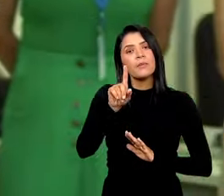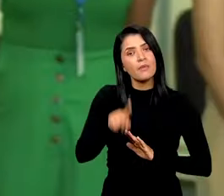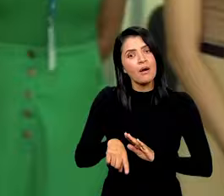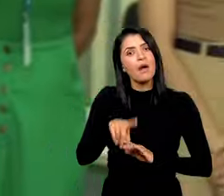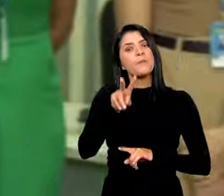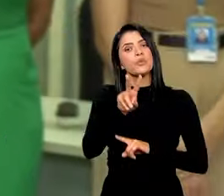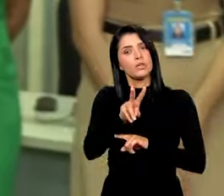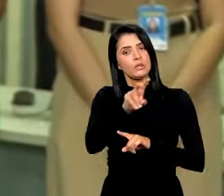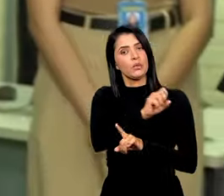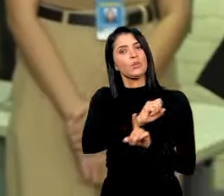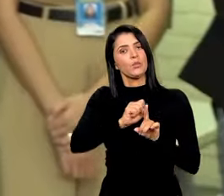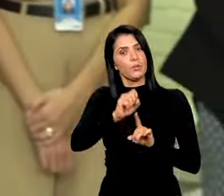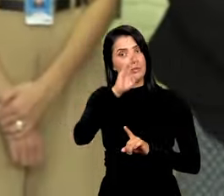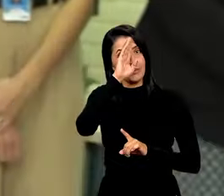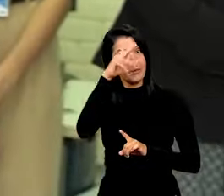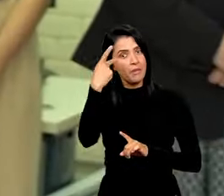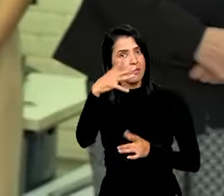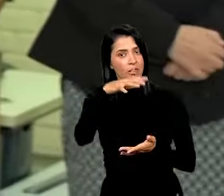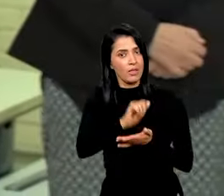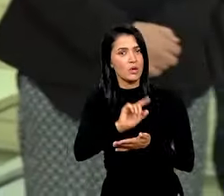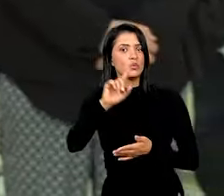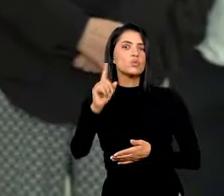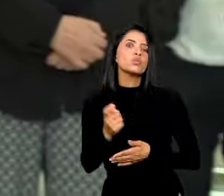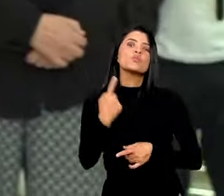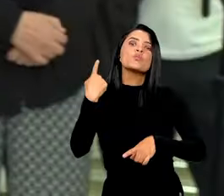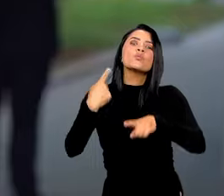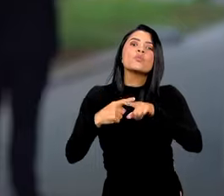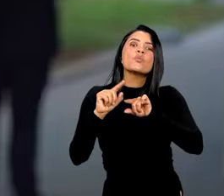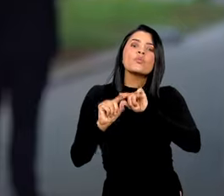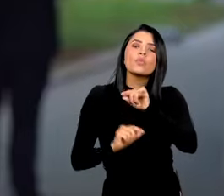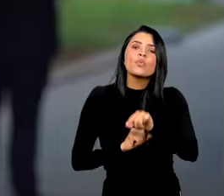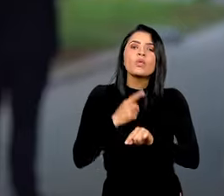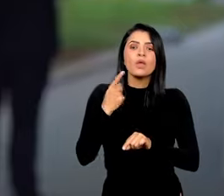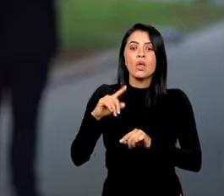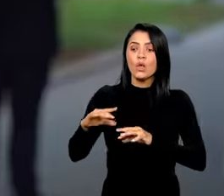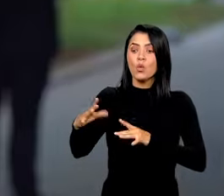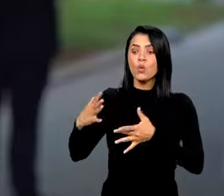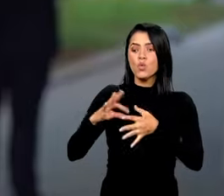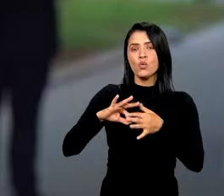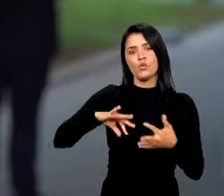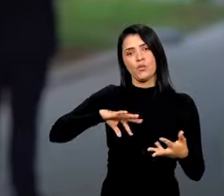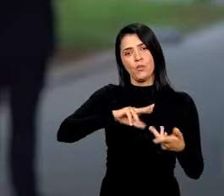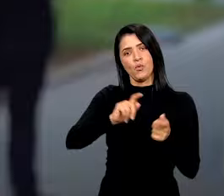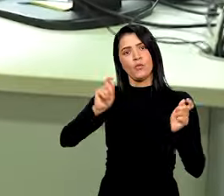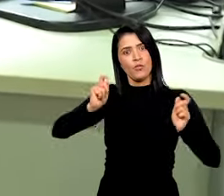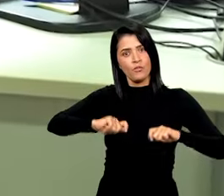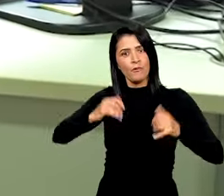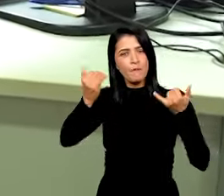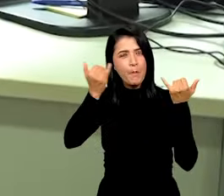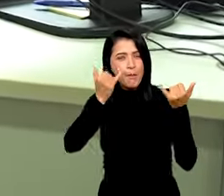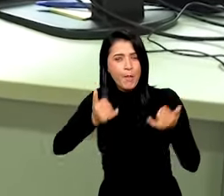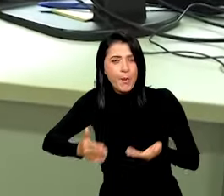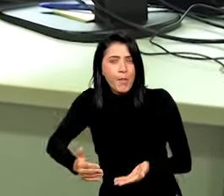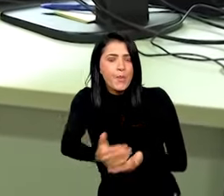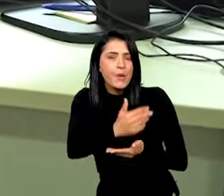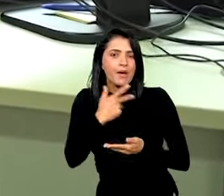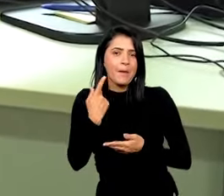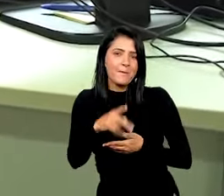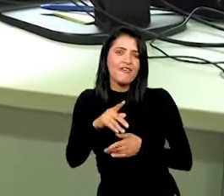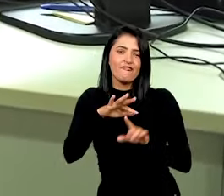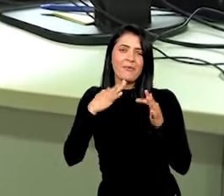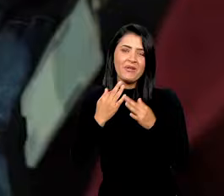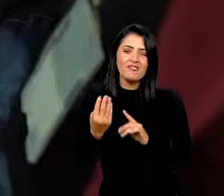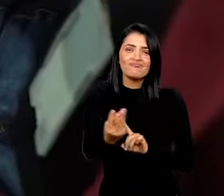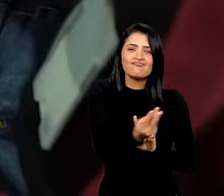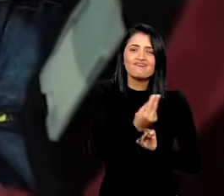é de proteção social e principalmente o cadastro único, que é único no mundo, realmente captando a informação das